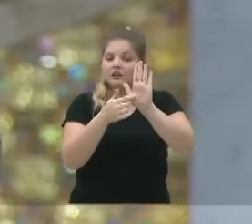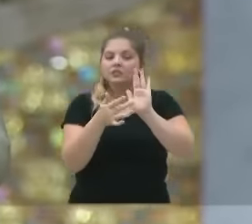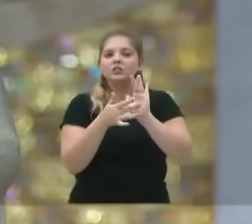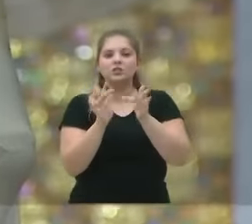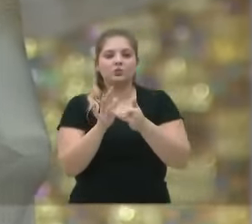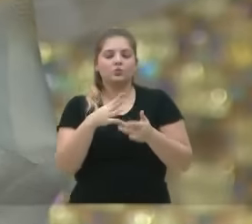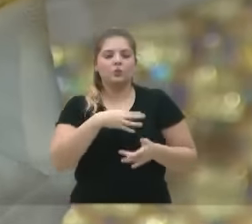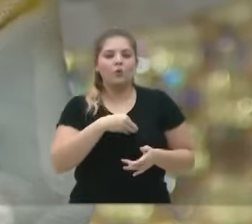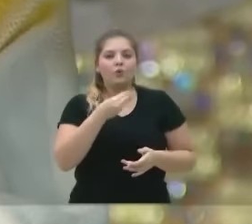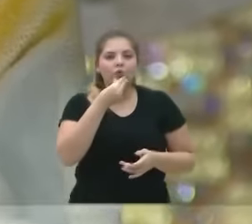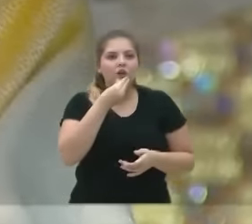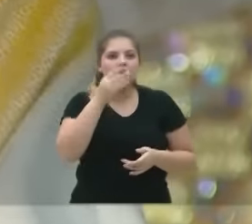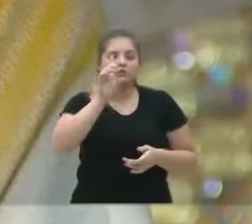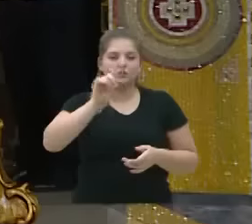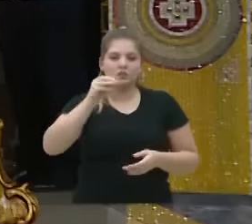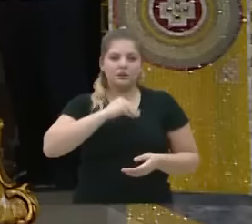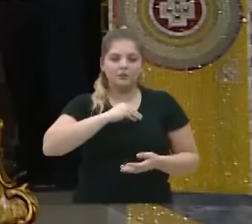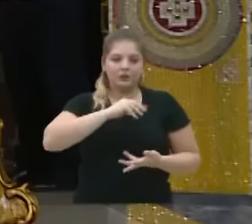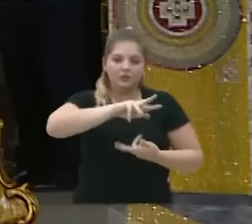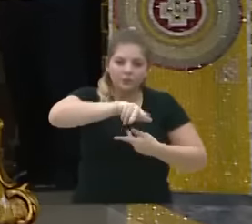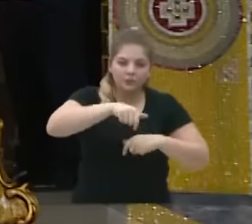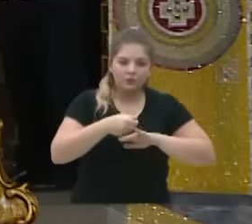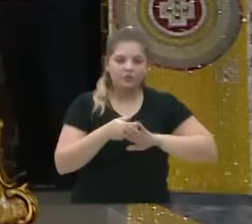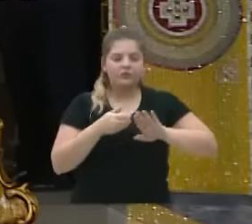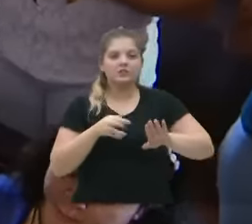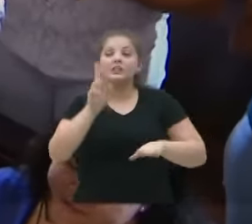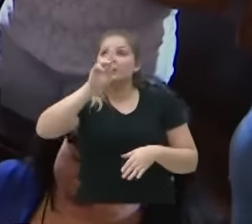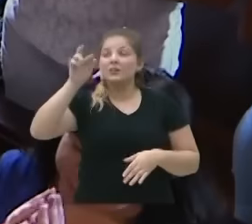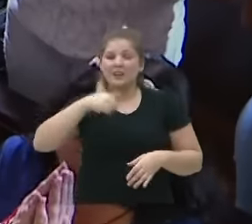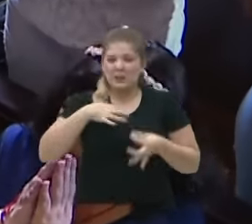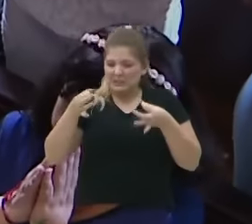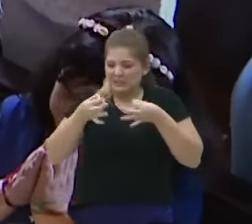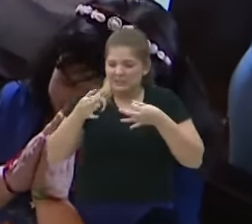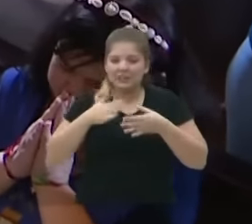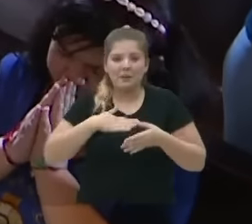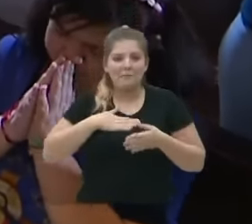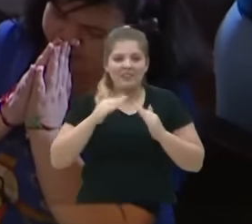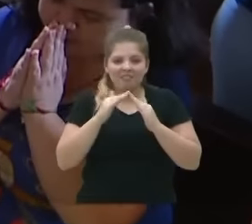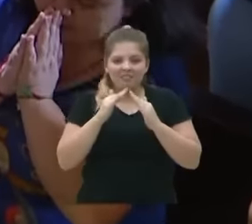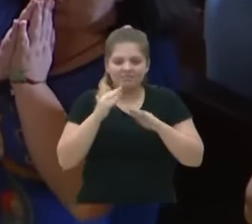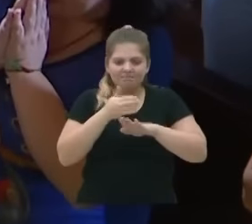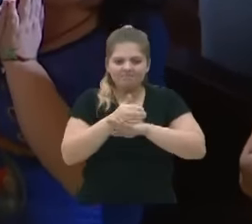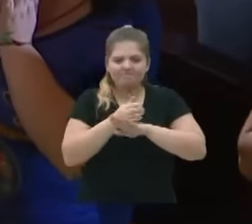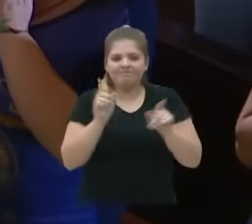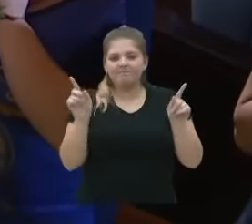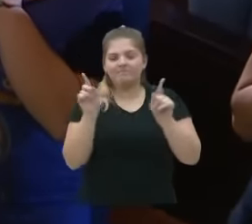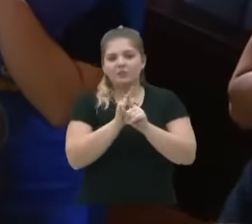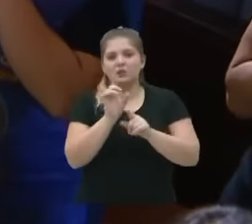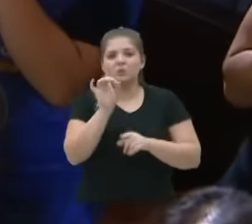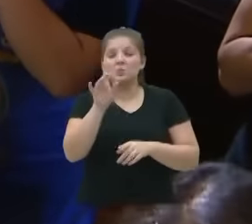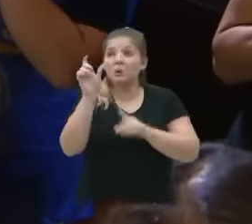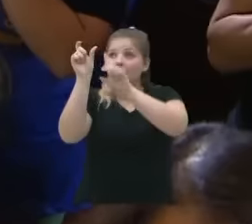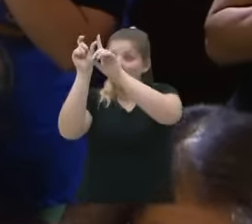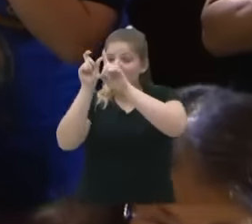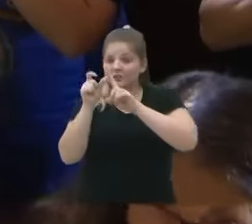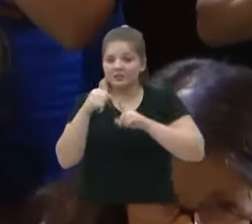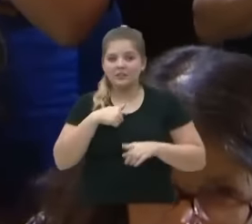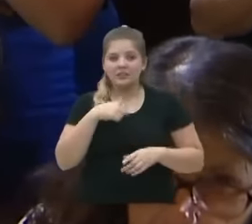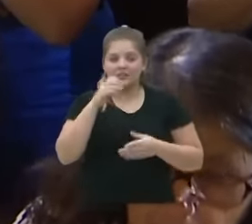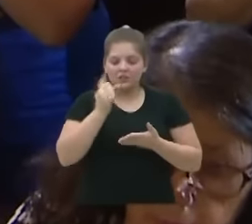Cordeiro de Deus que tira o pecado do mundo. Senhor, eu não sou digno de que entreis em minha morada,